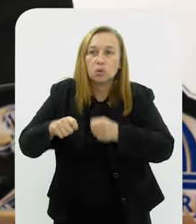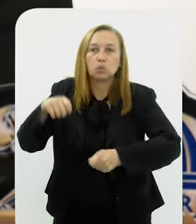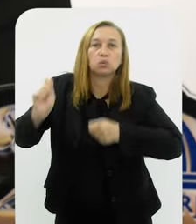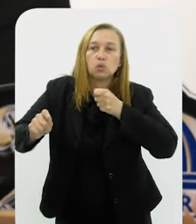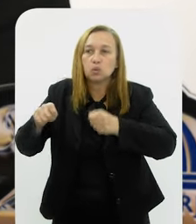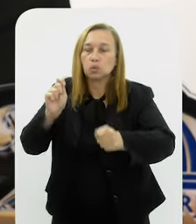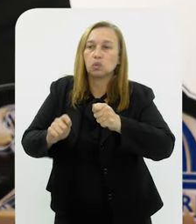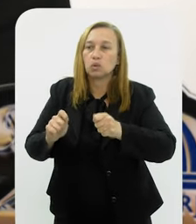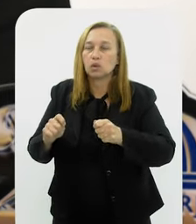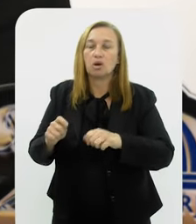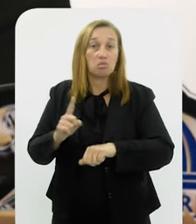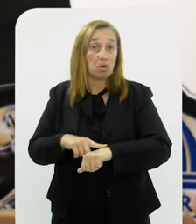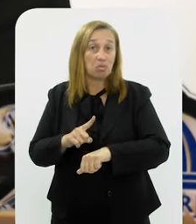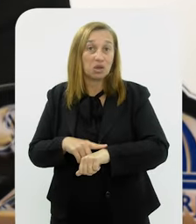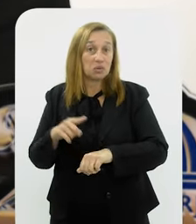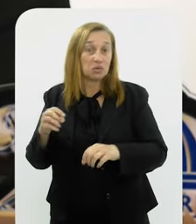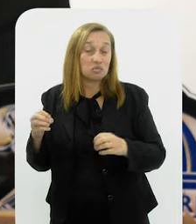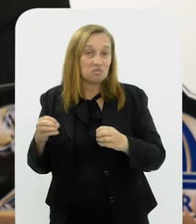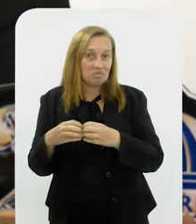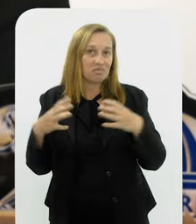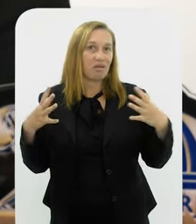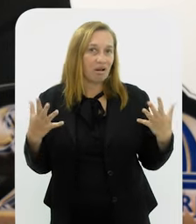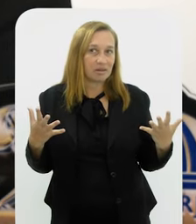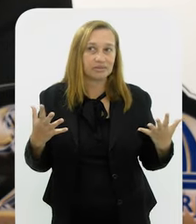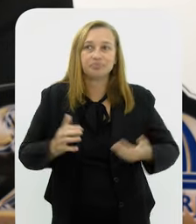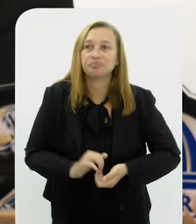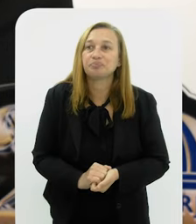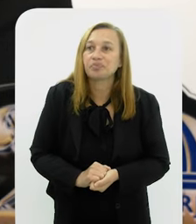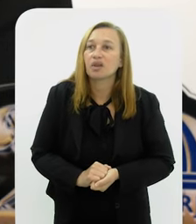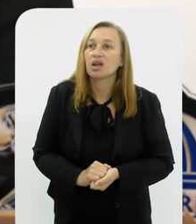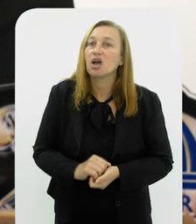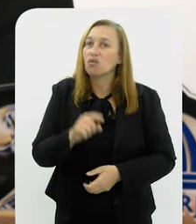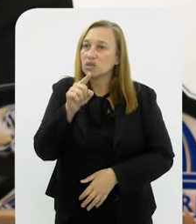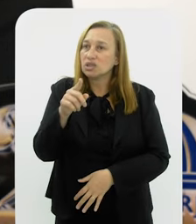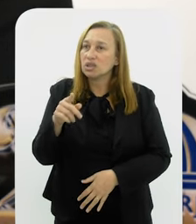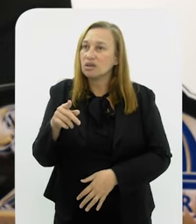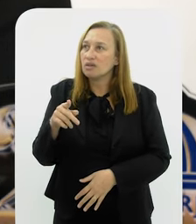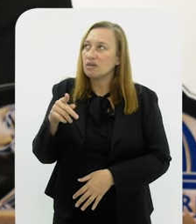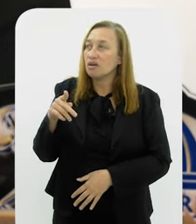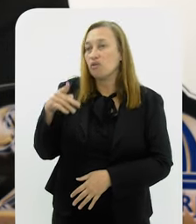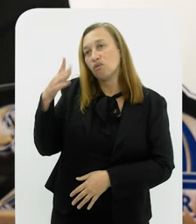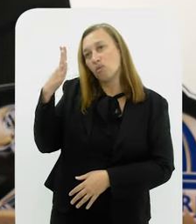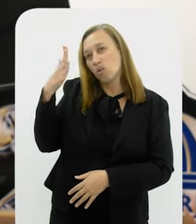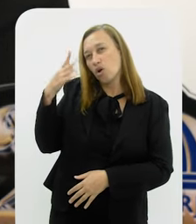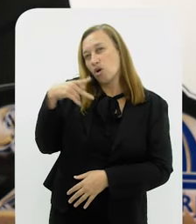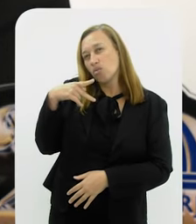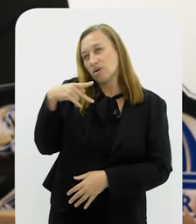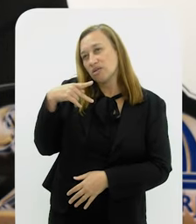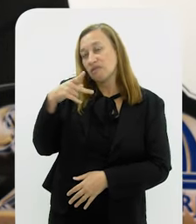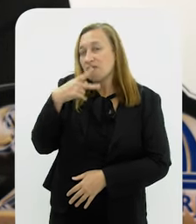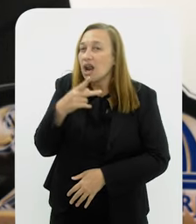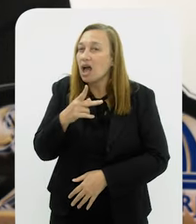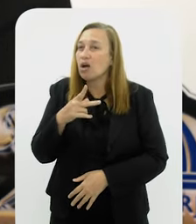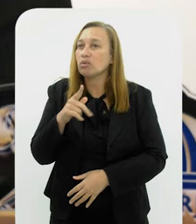E aquilo foi um momento mágico. Um momento mágico. Ô, Jorge, vou fazer uma coisa meio polêmica aqui.